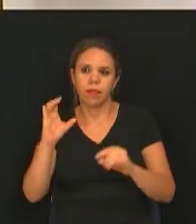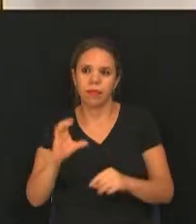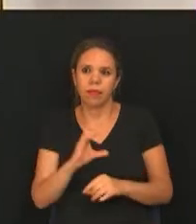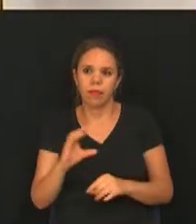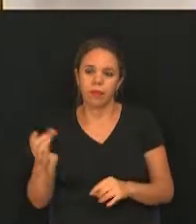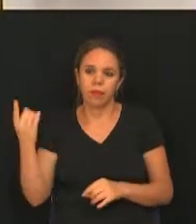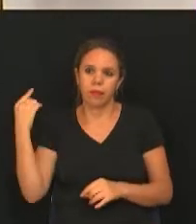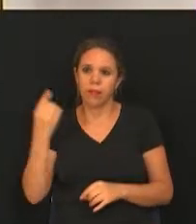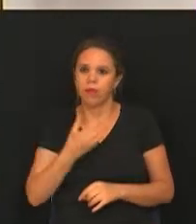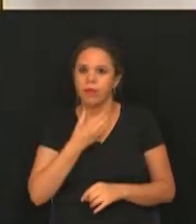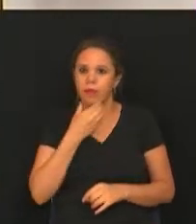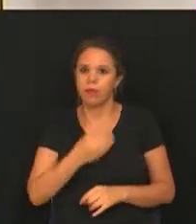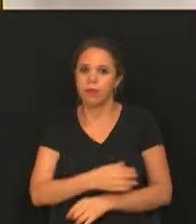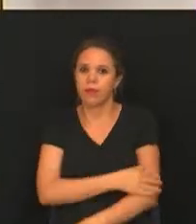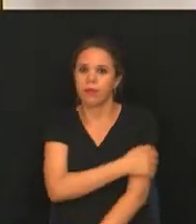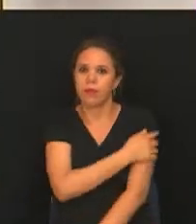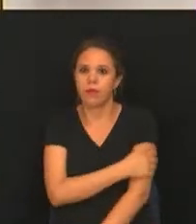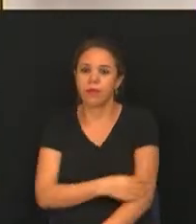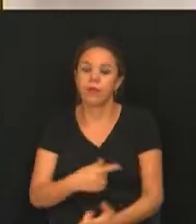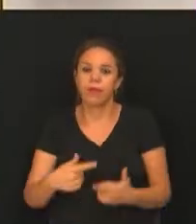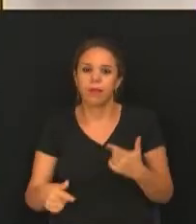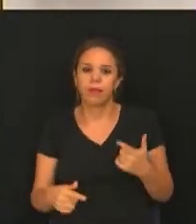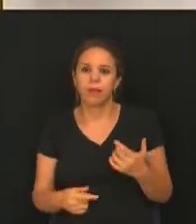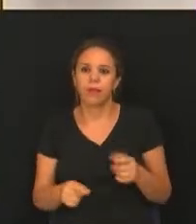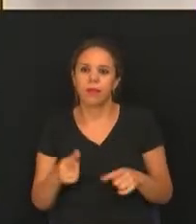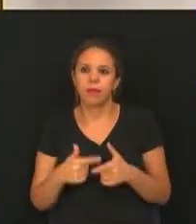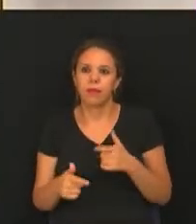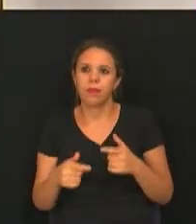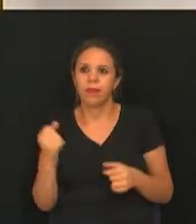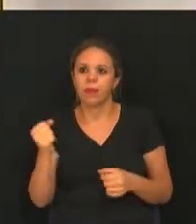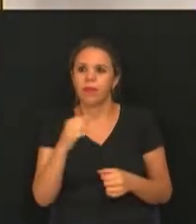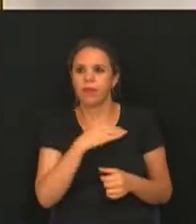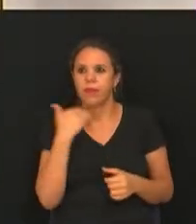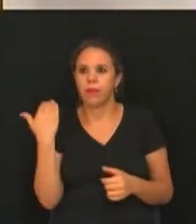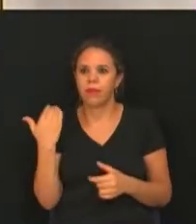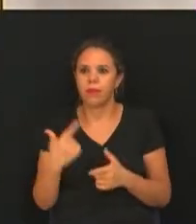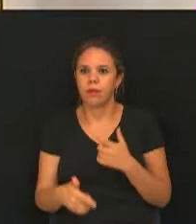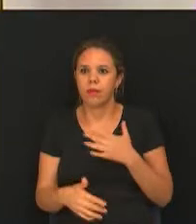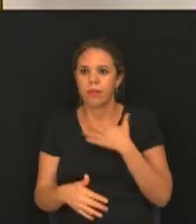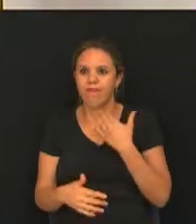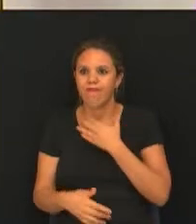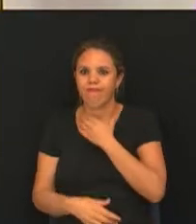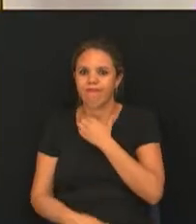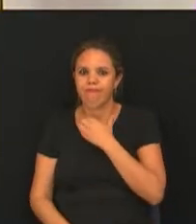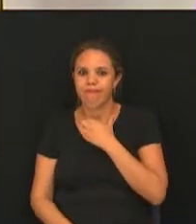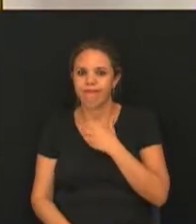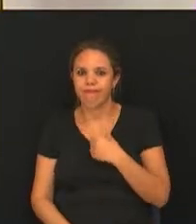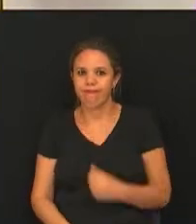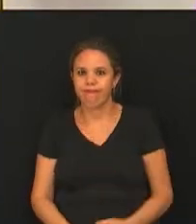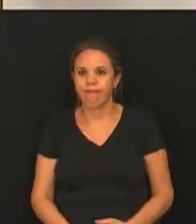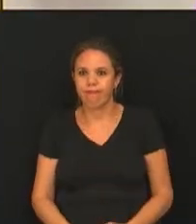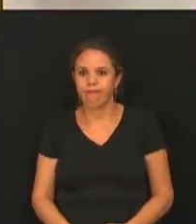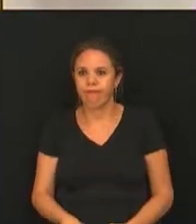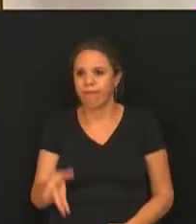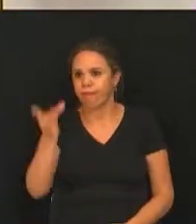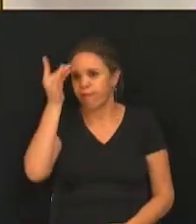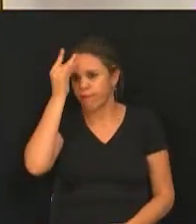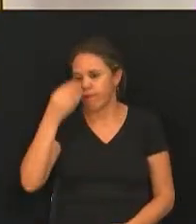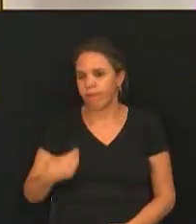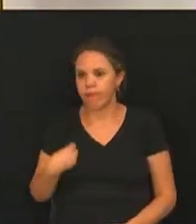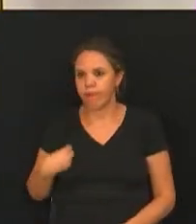em dezembro, tudo onde várias pessoas acabaram perdendo a vida, né? Então isso marca na vida da